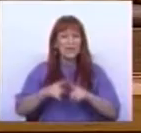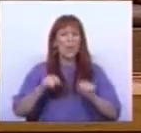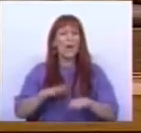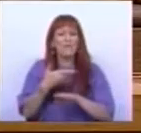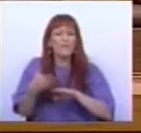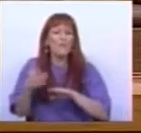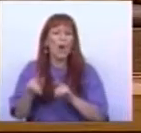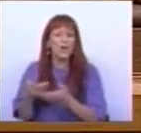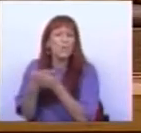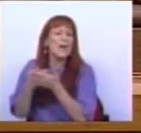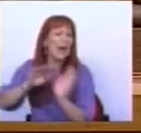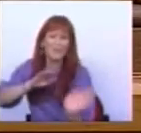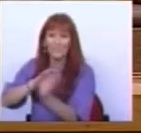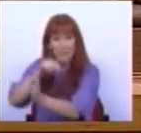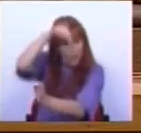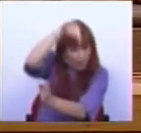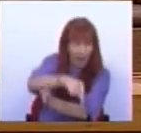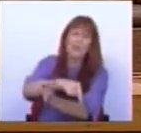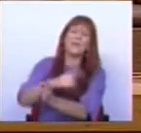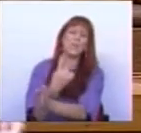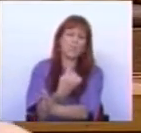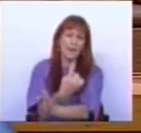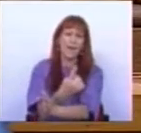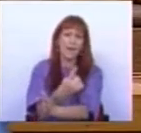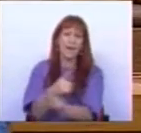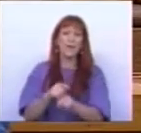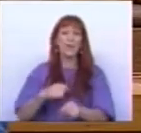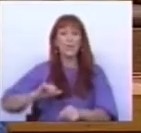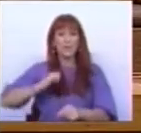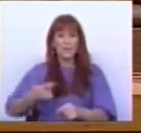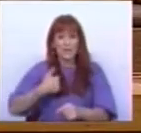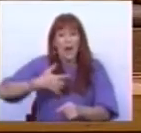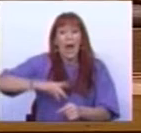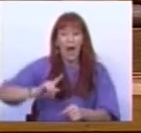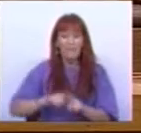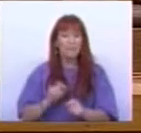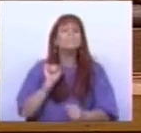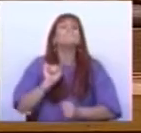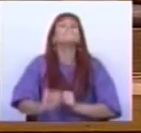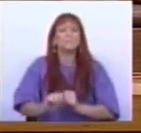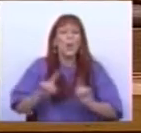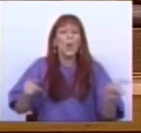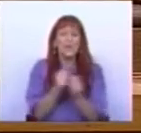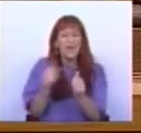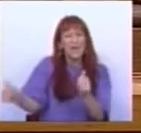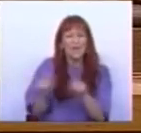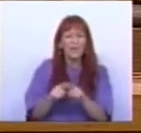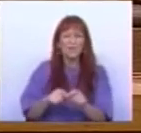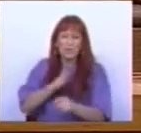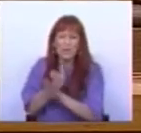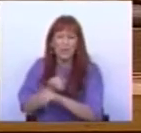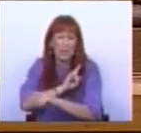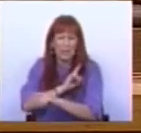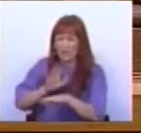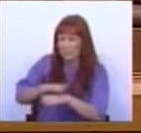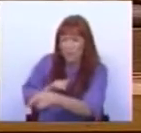fora do alcance do mercado, esta é uma delas. O que os Verdes pretendiam, em concreto, era afastar o setor privado que, pela